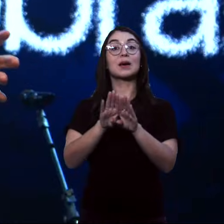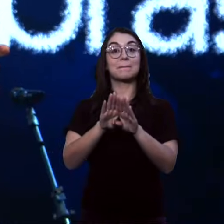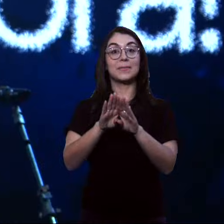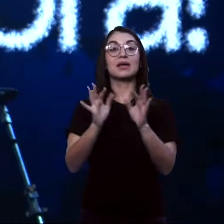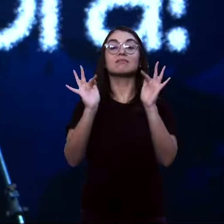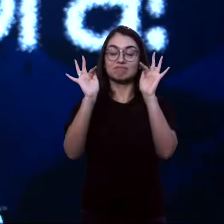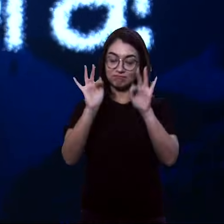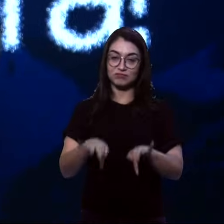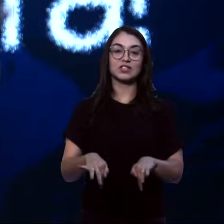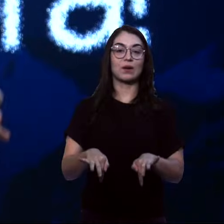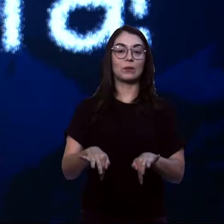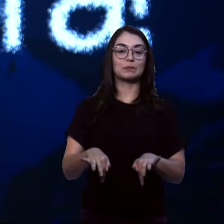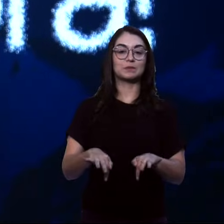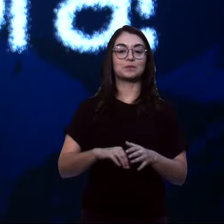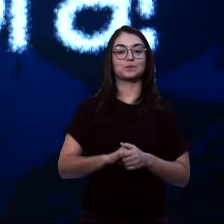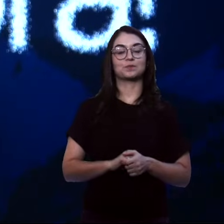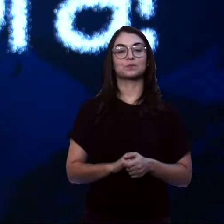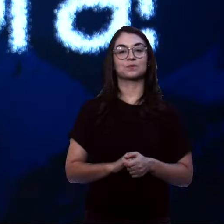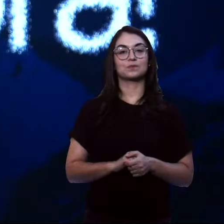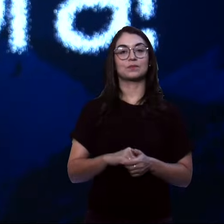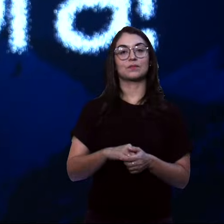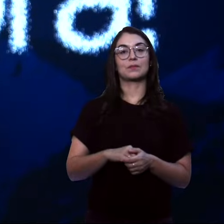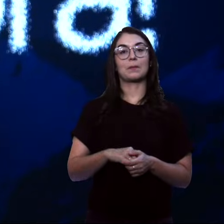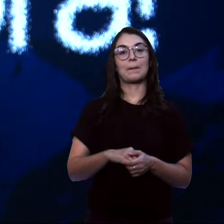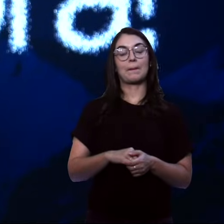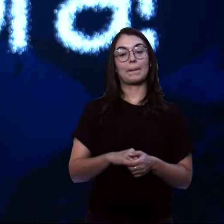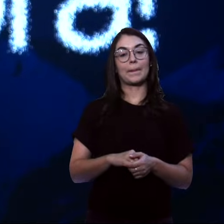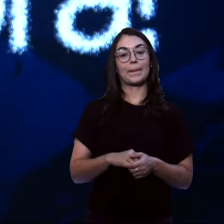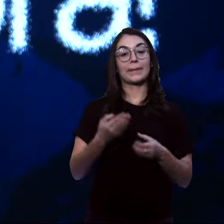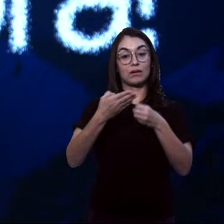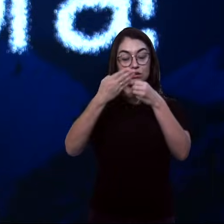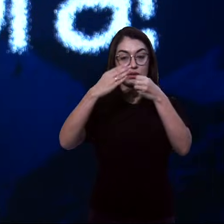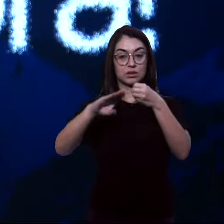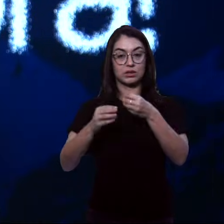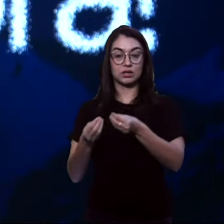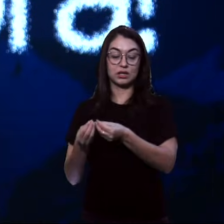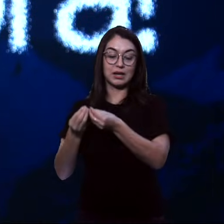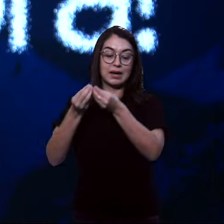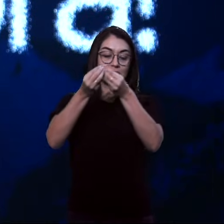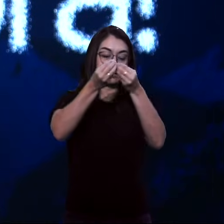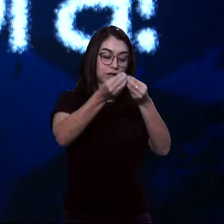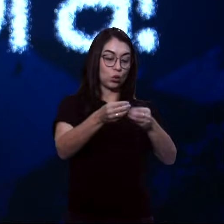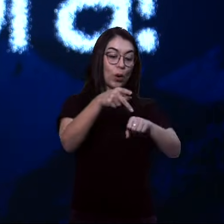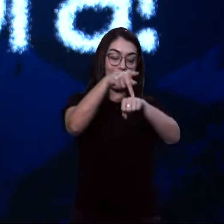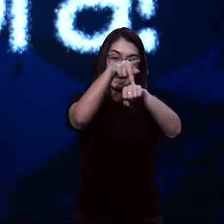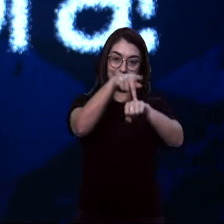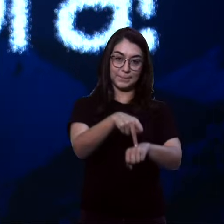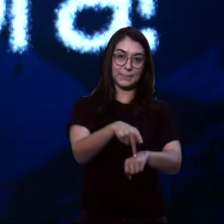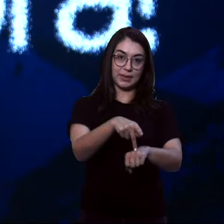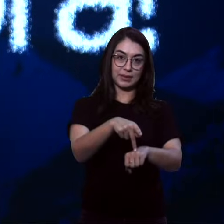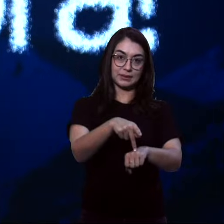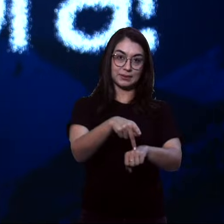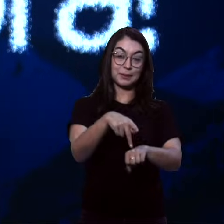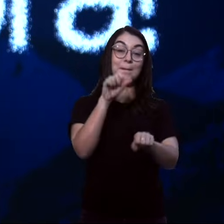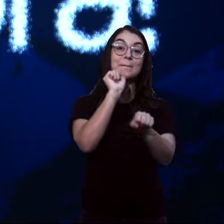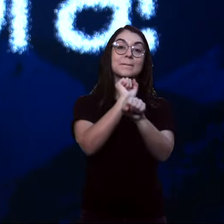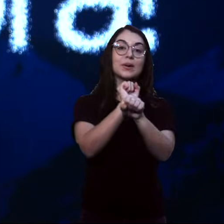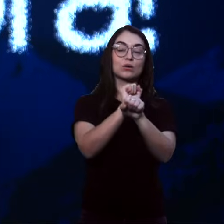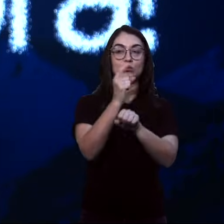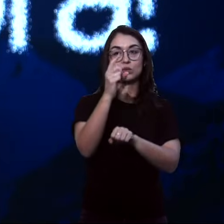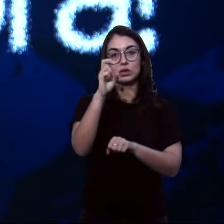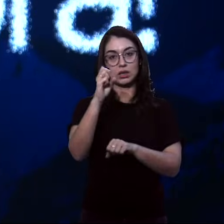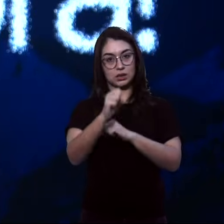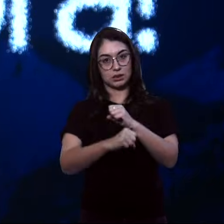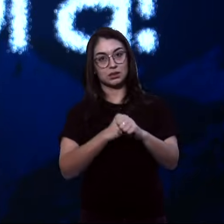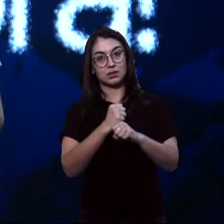Zorobabel colocou a pedra do templo, a obra ficou 15 anos parada, mas agora, pelo meu Espírito, ela